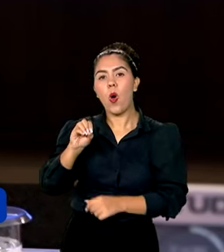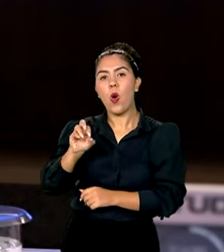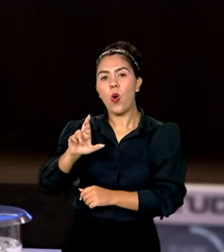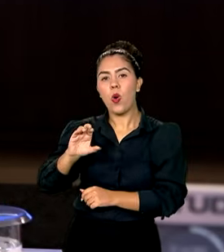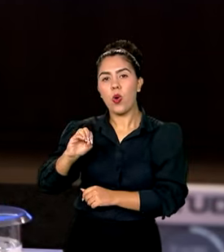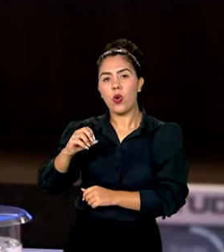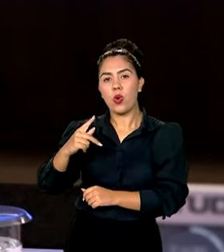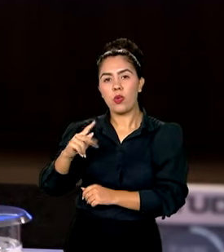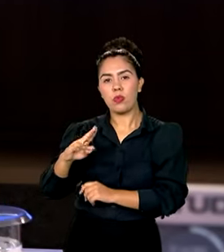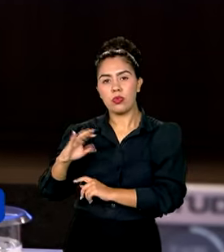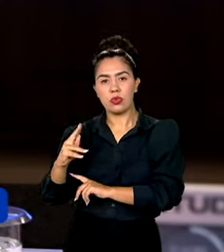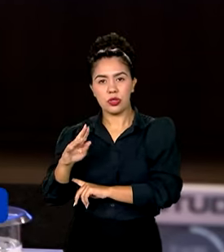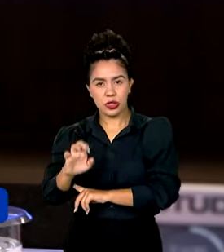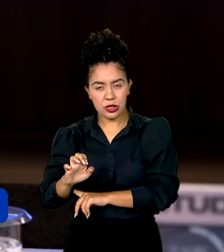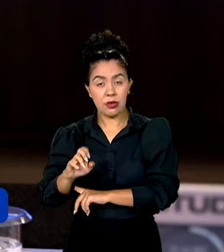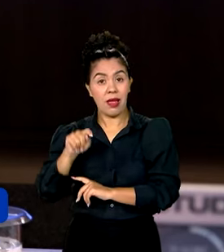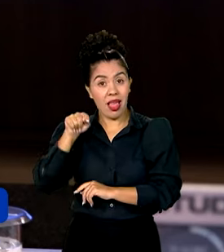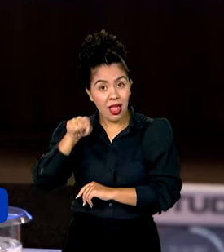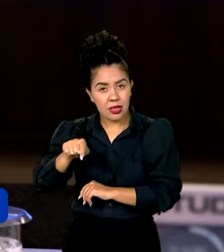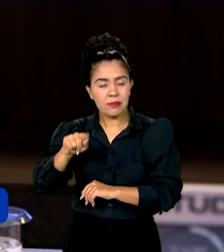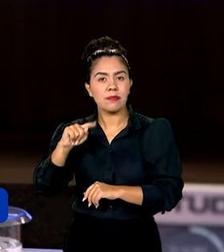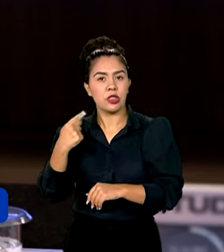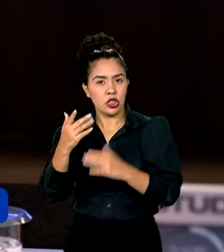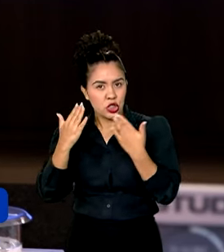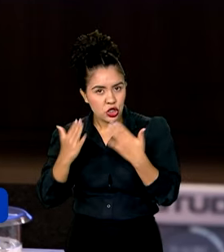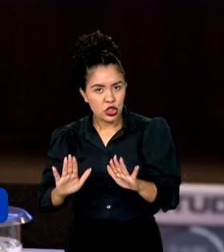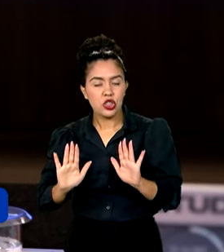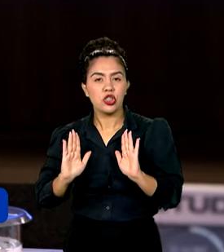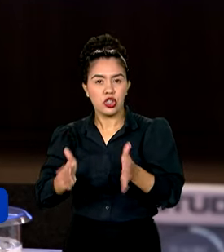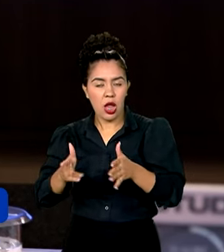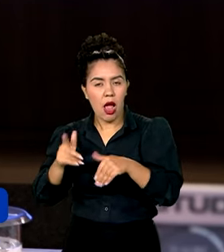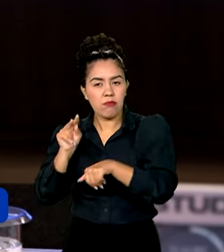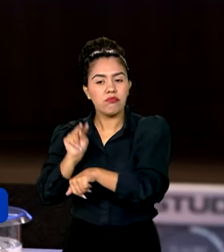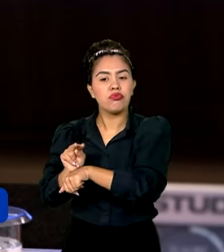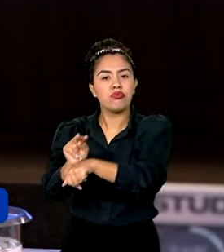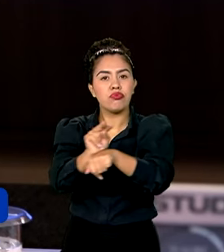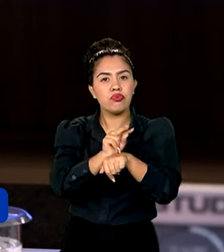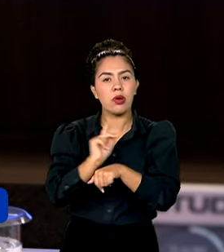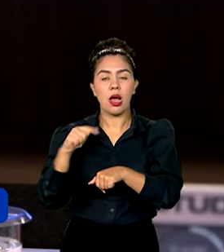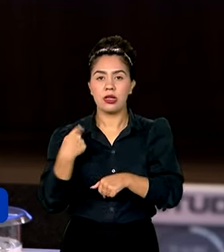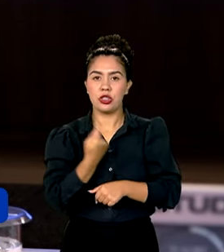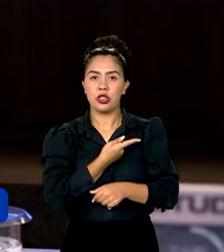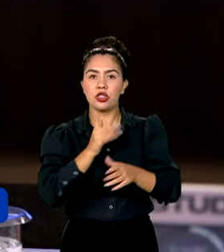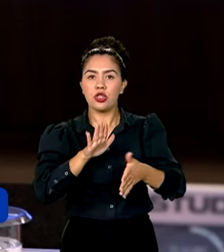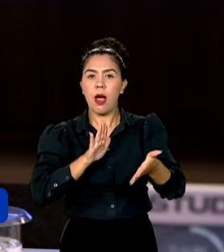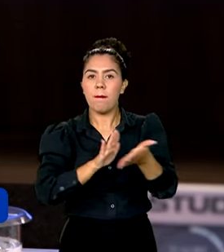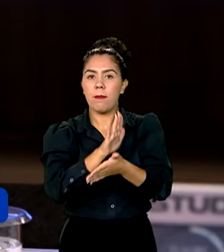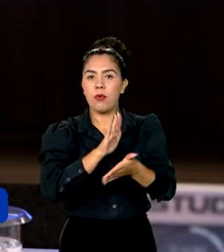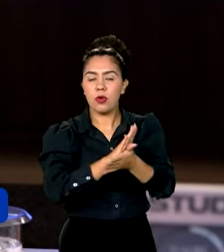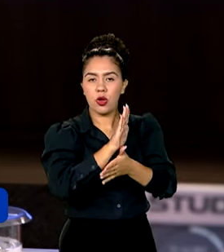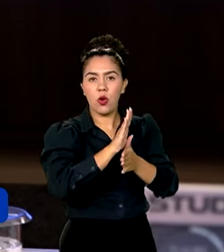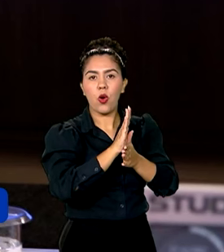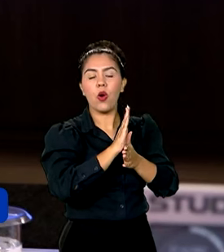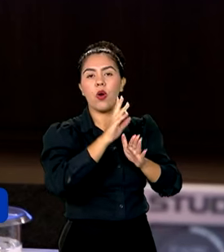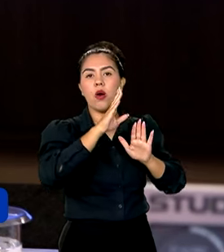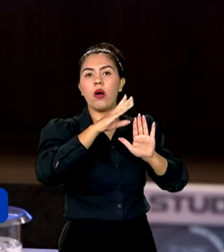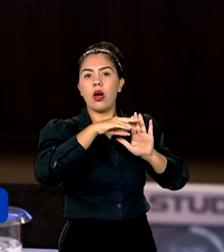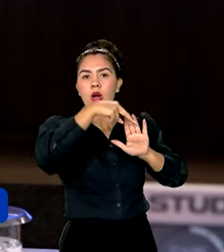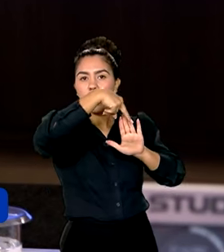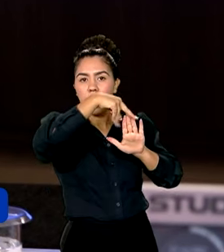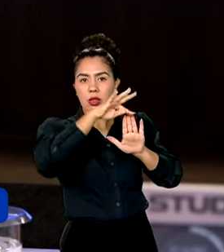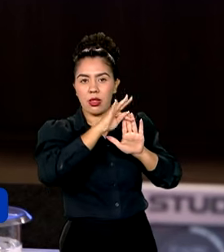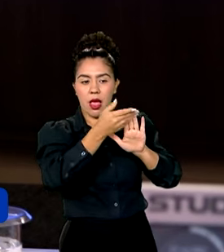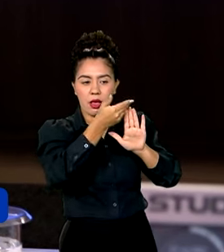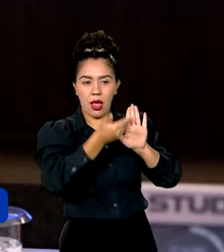em vigilância eh e que nós eh publicamos uma nota técnica na quinta-feira passada que tá